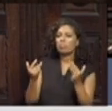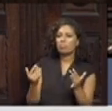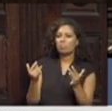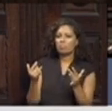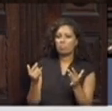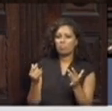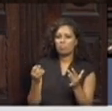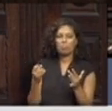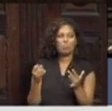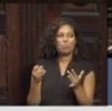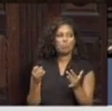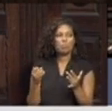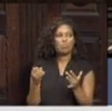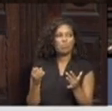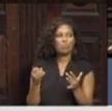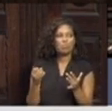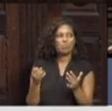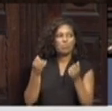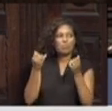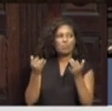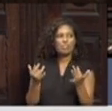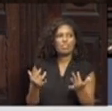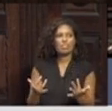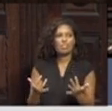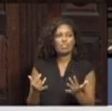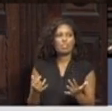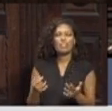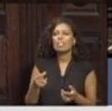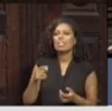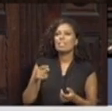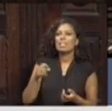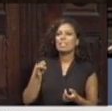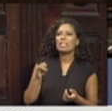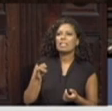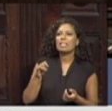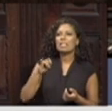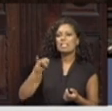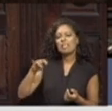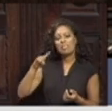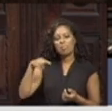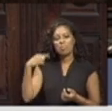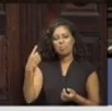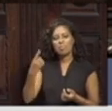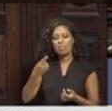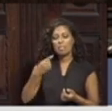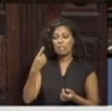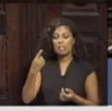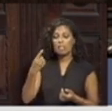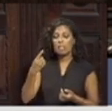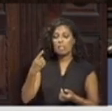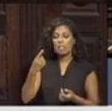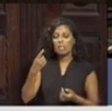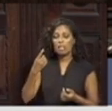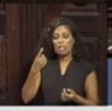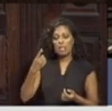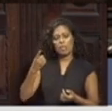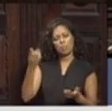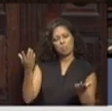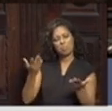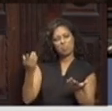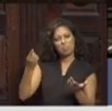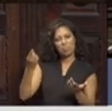senhor, meu paraíso é meu bastião, meu Tuiuti. Realmente o samba do Paraísos do Tuiuti, que fala